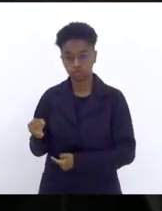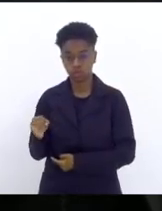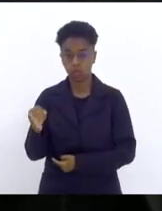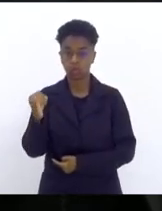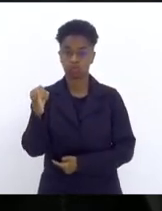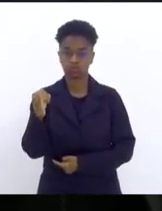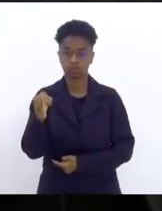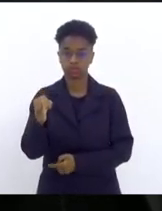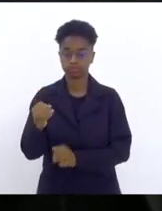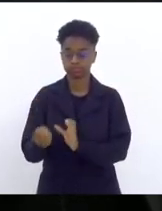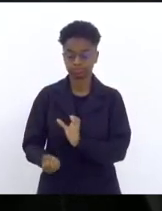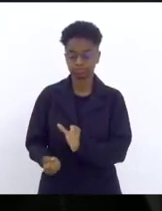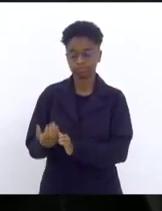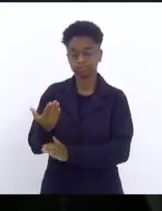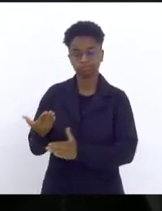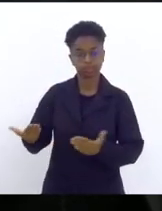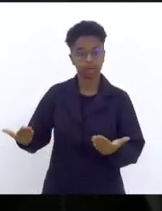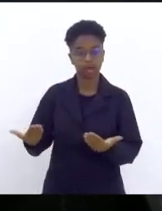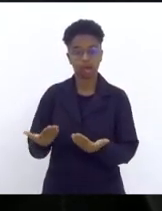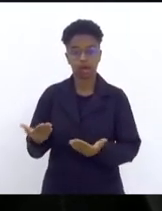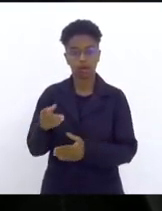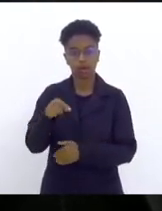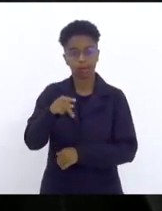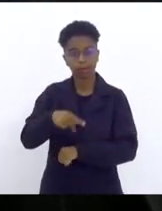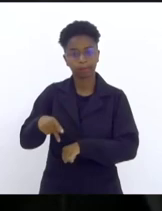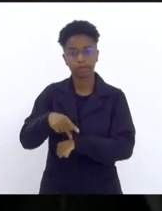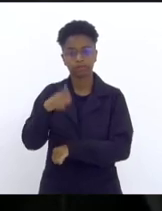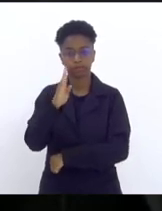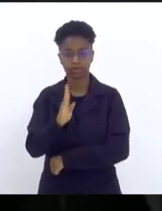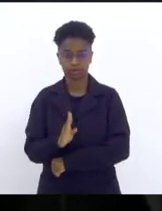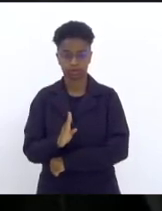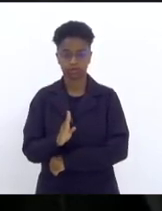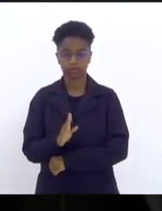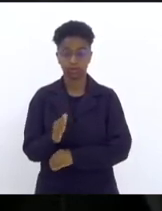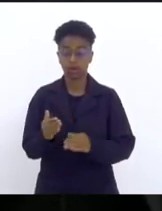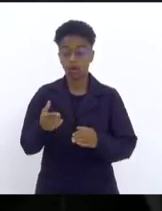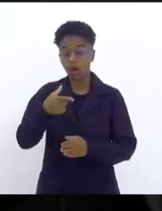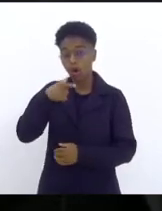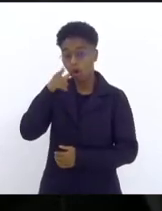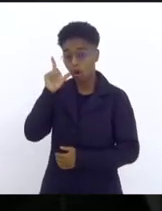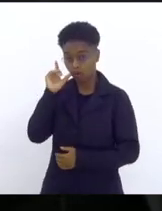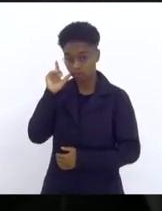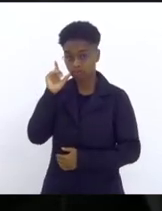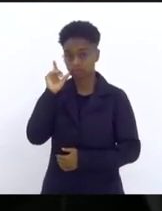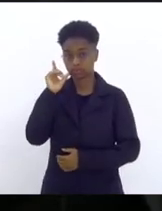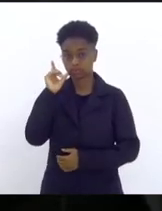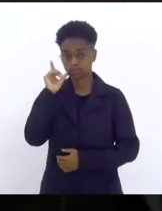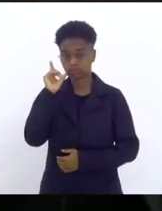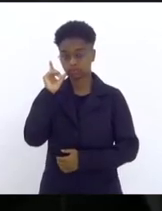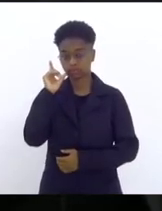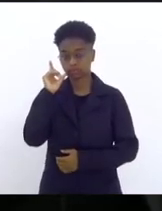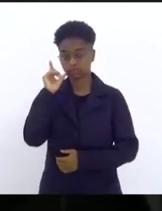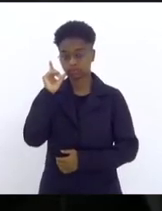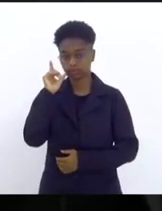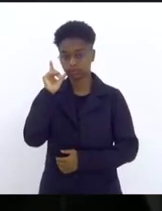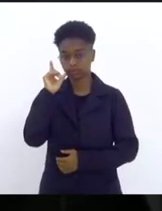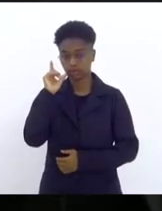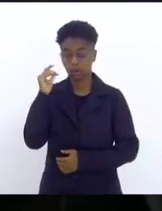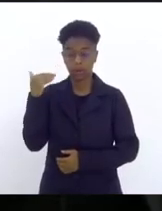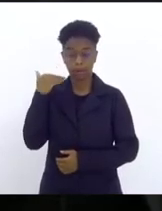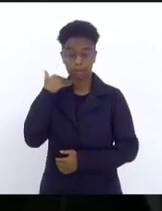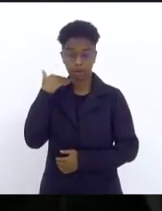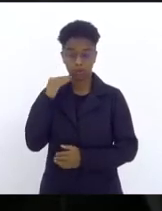estabelecida Neste País no dia de ontem o banco